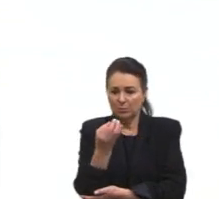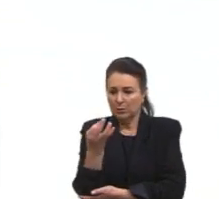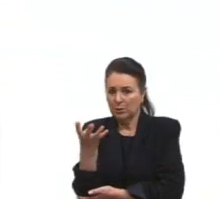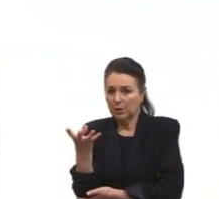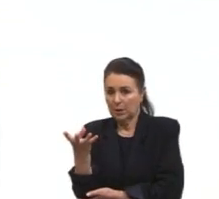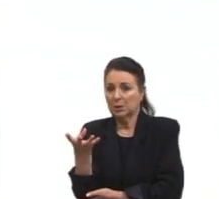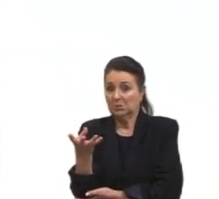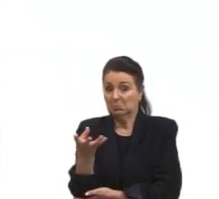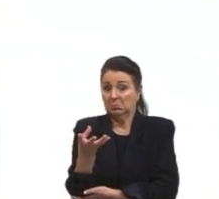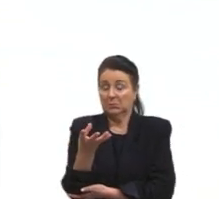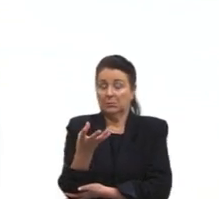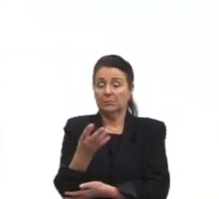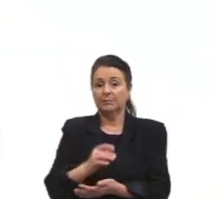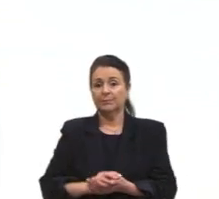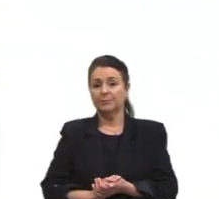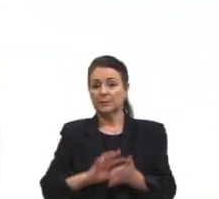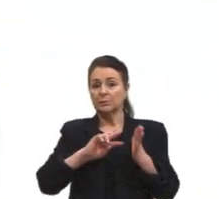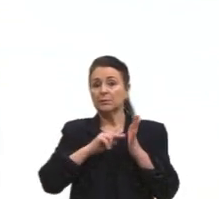habitantes